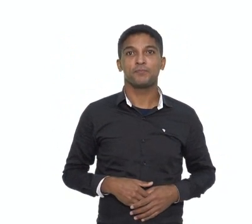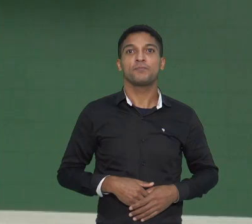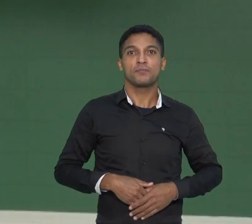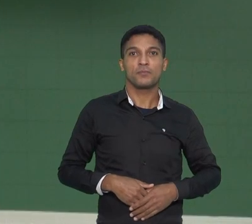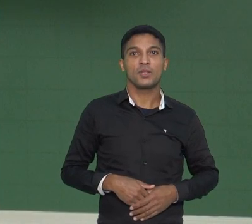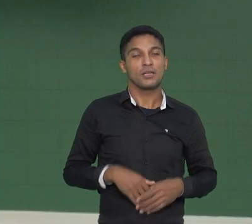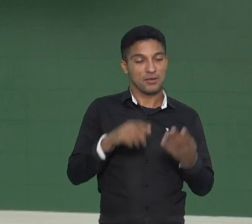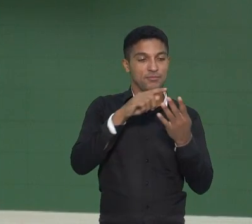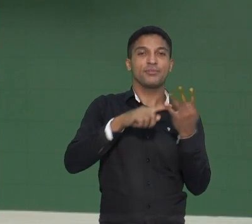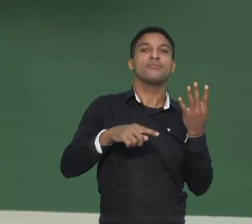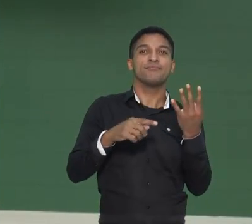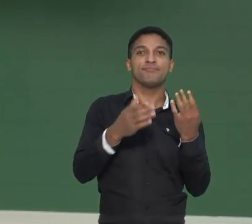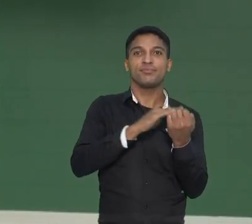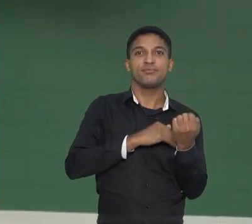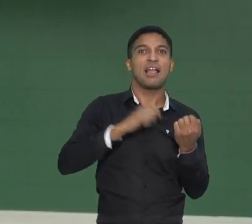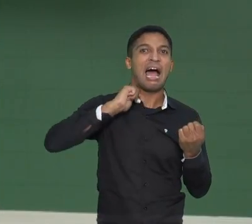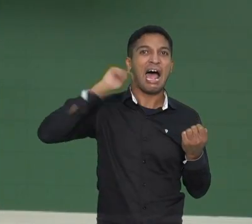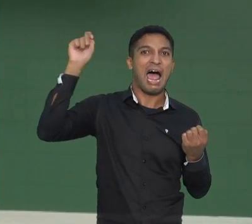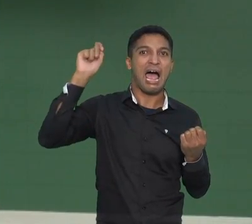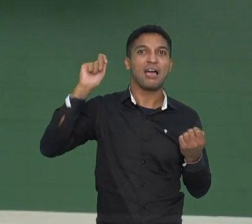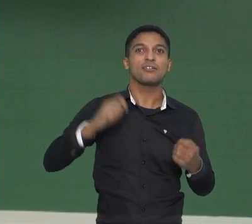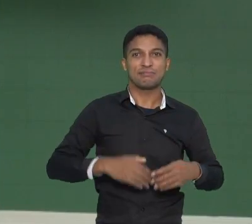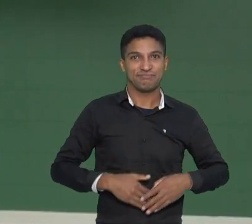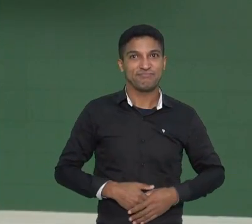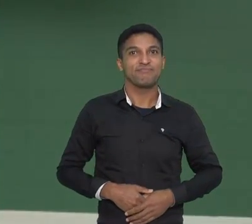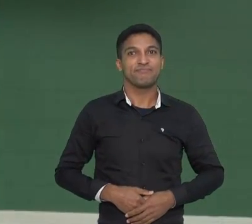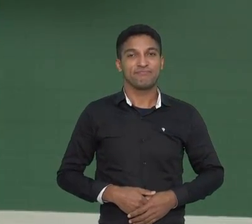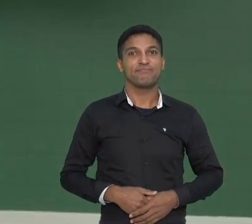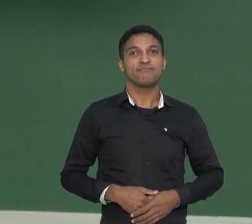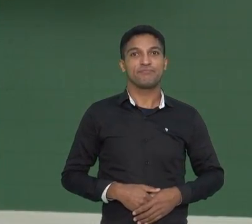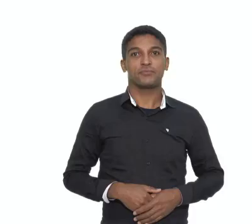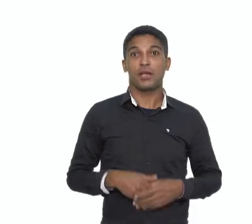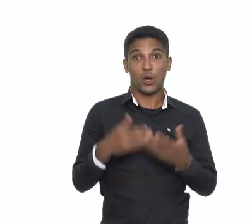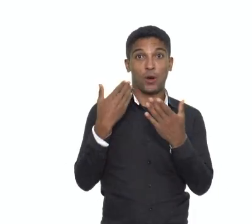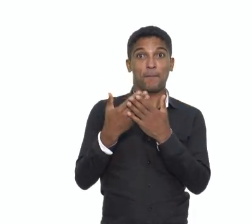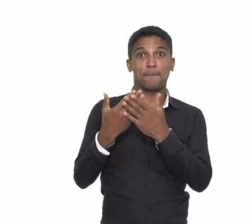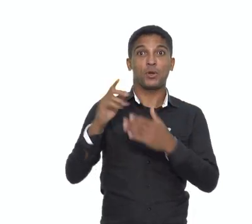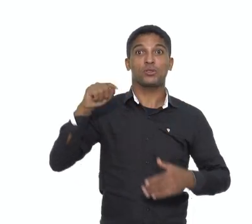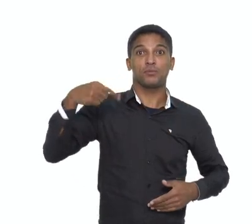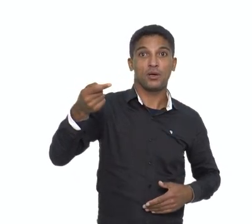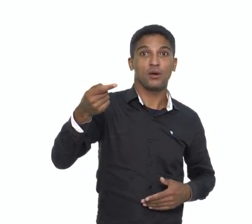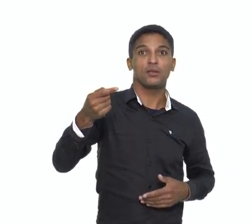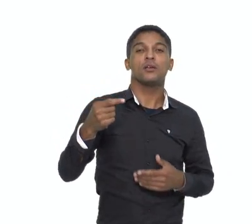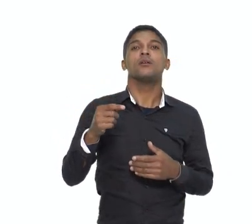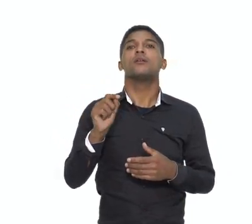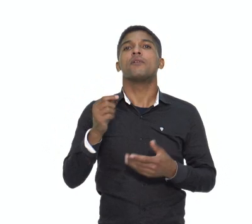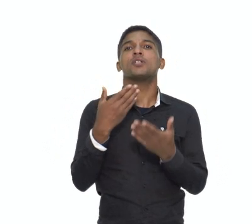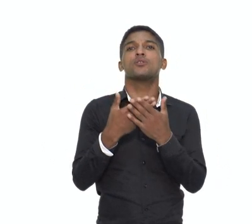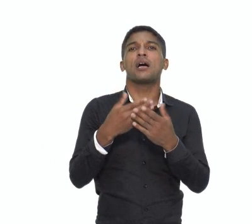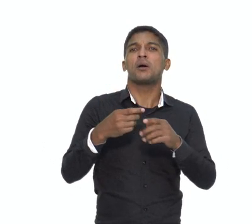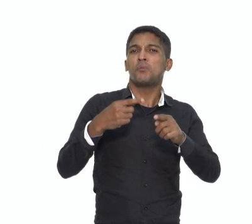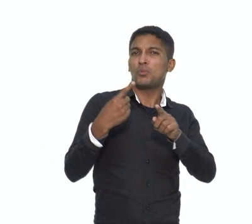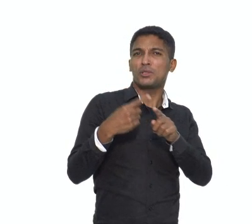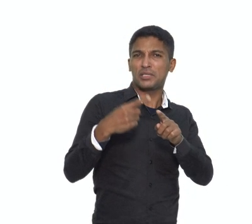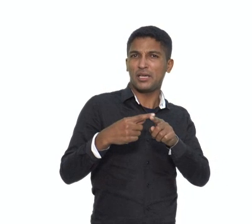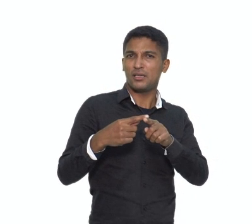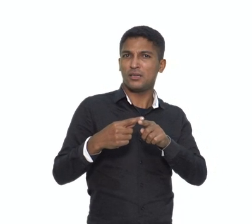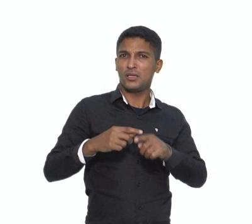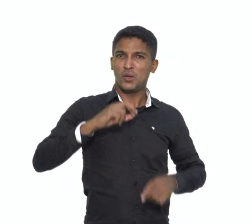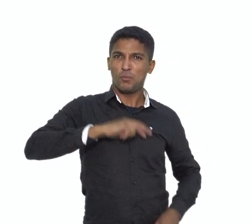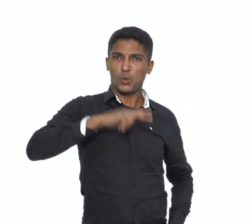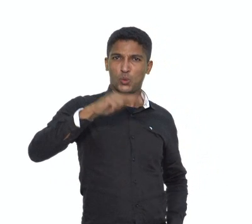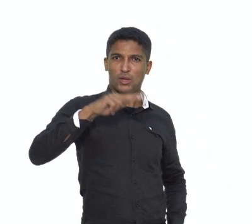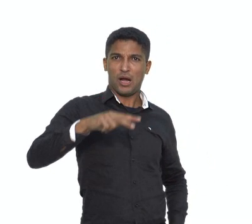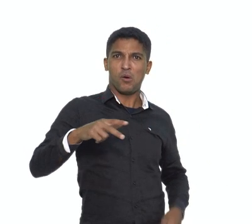pobres. Acabamos de responder uma questão nesse sentido. E na próxima aula, vamos estudar por que a corte portuguesa veio para o Brasil em